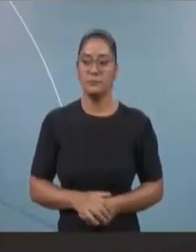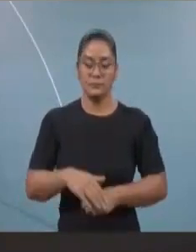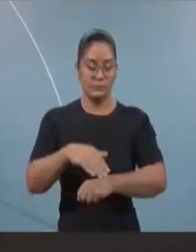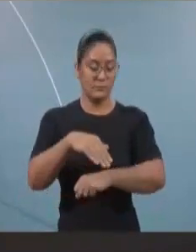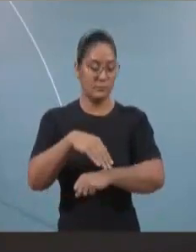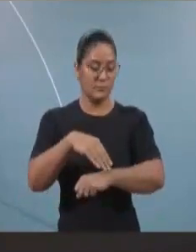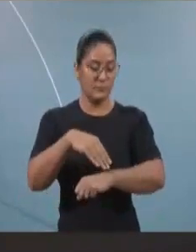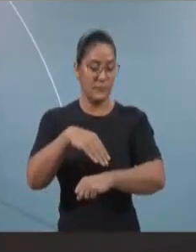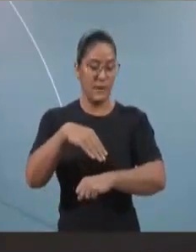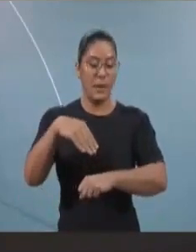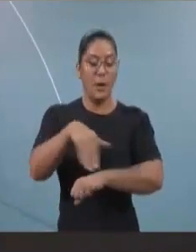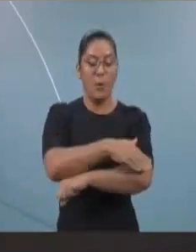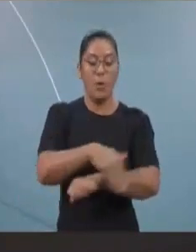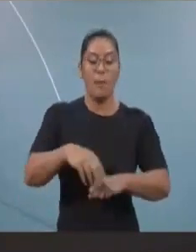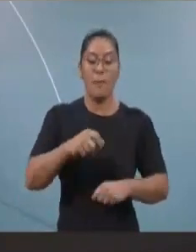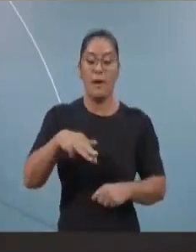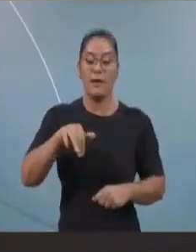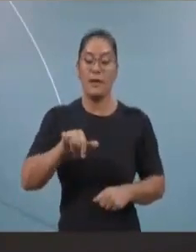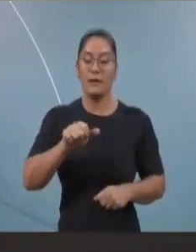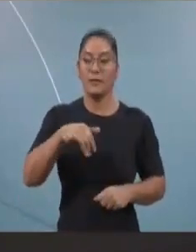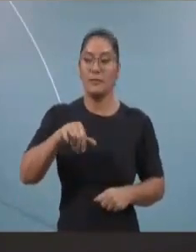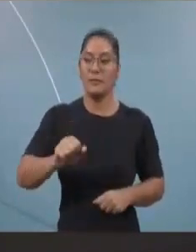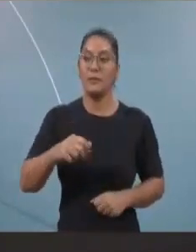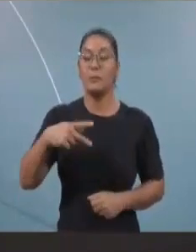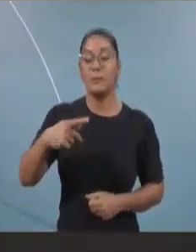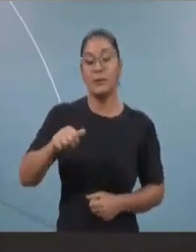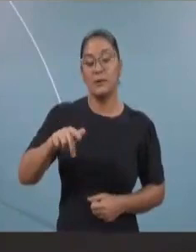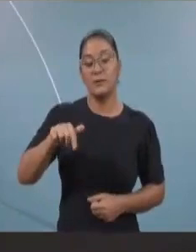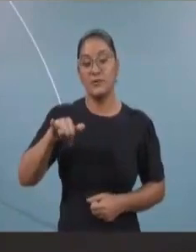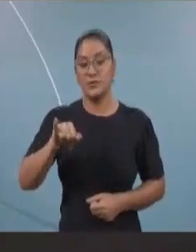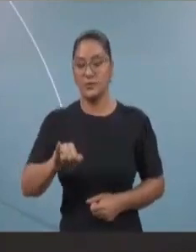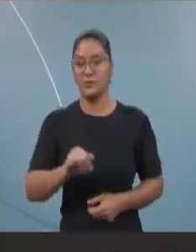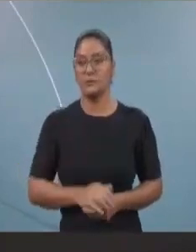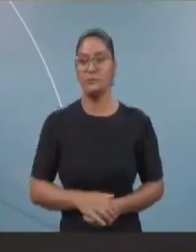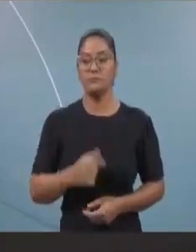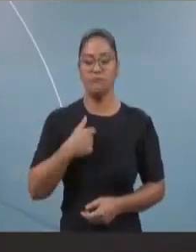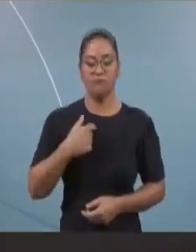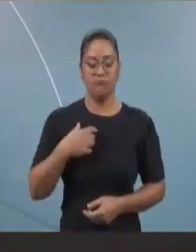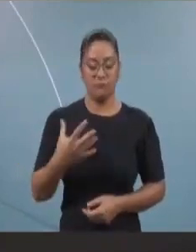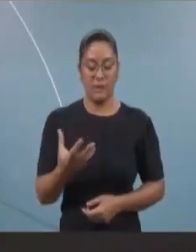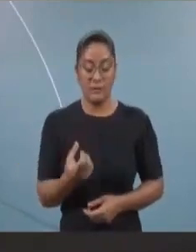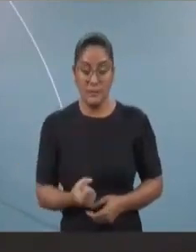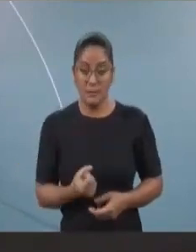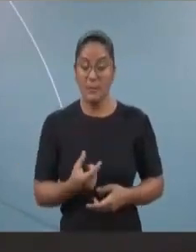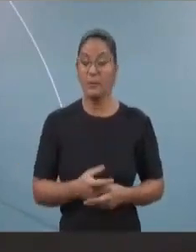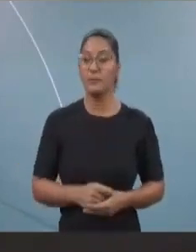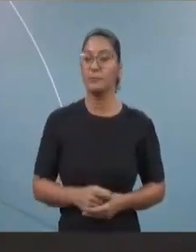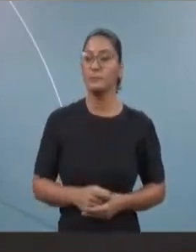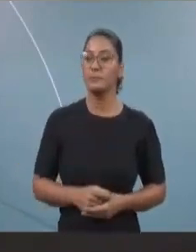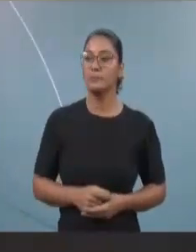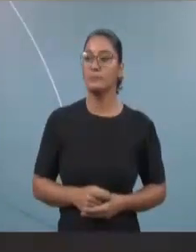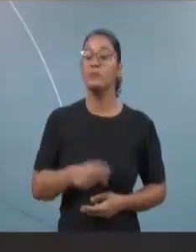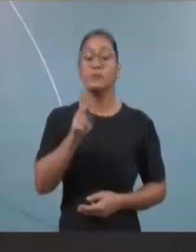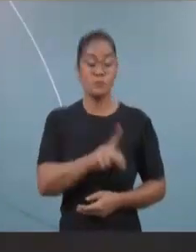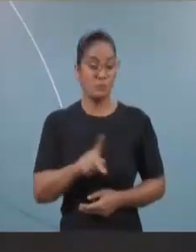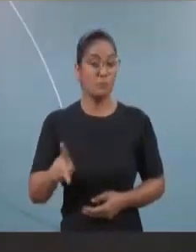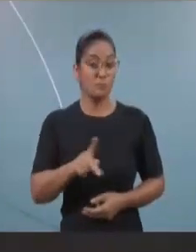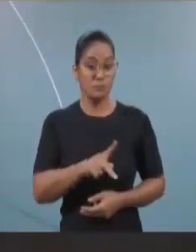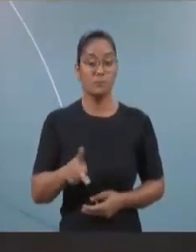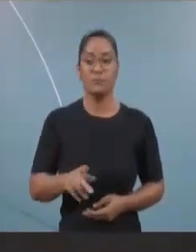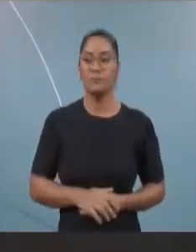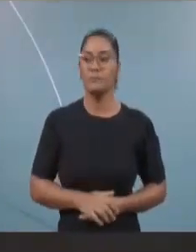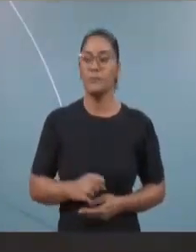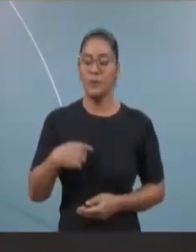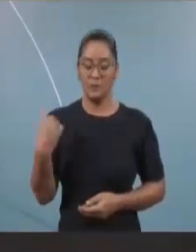Rua Maria Cristina Xavier pirang do Norte eu recebi senhor presidente os professores